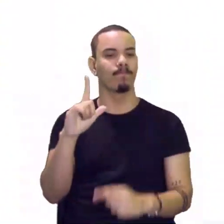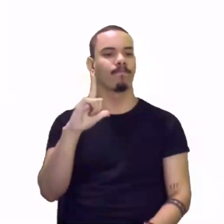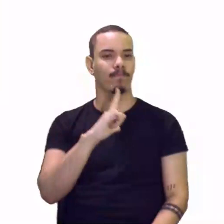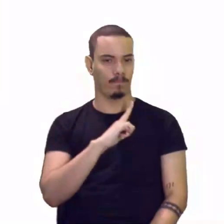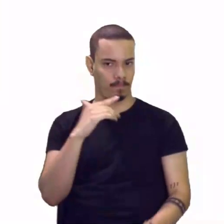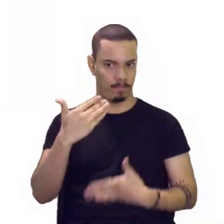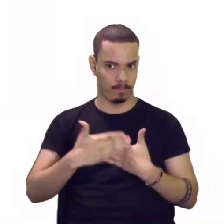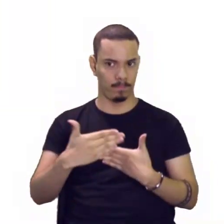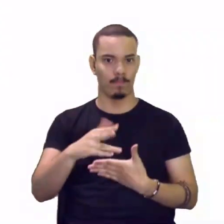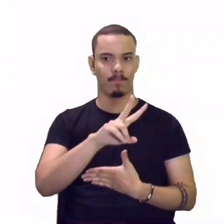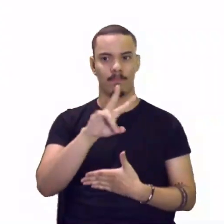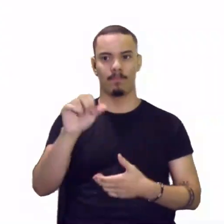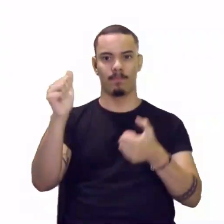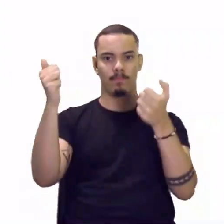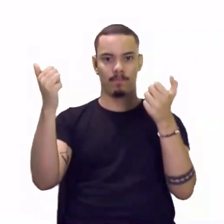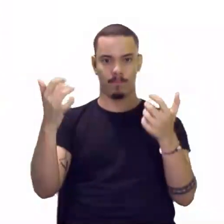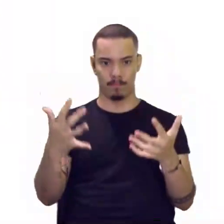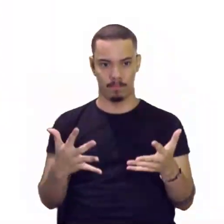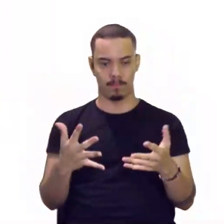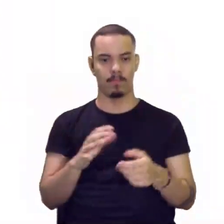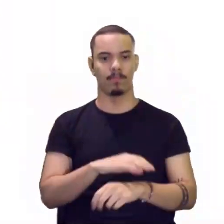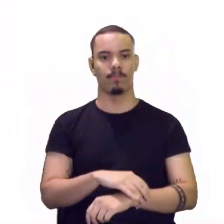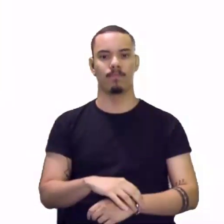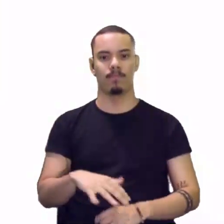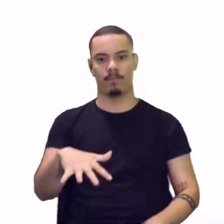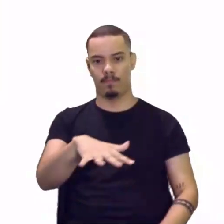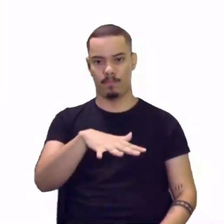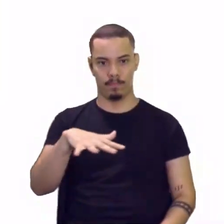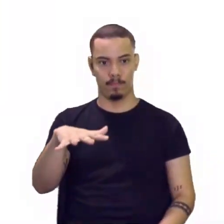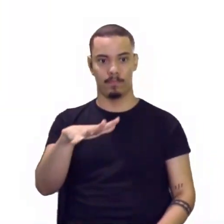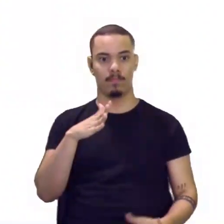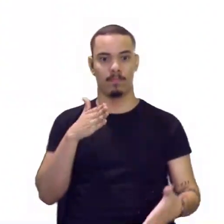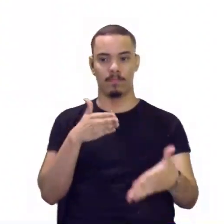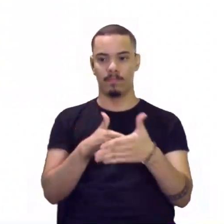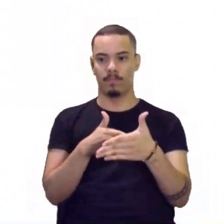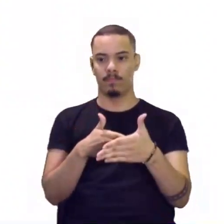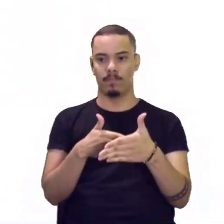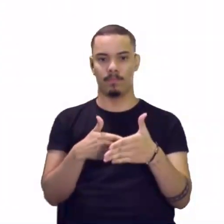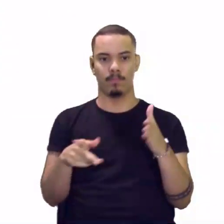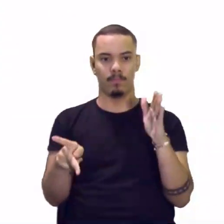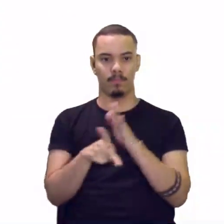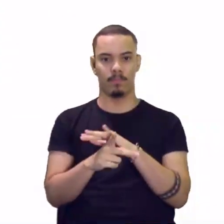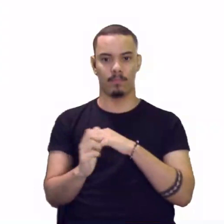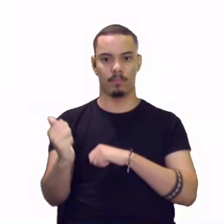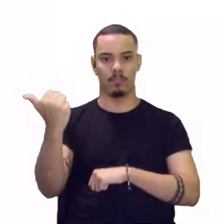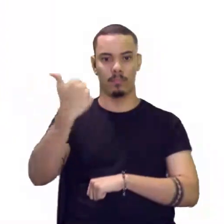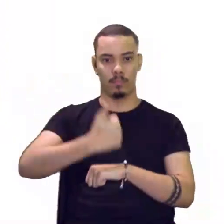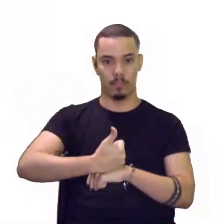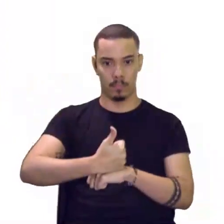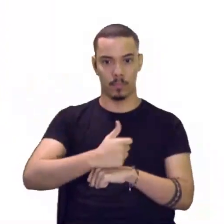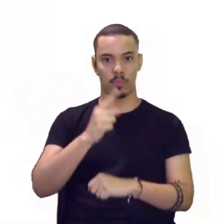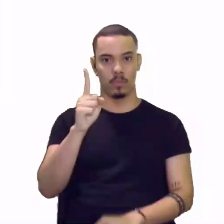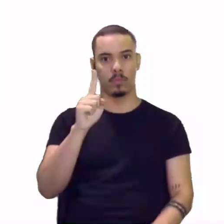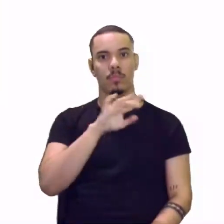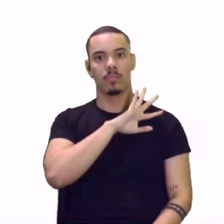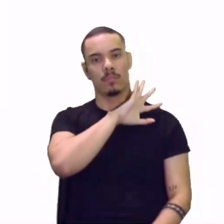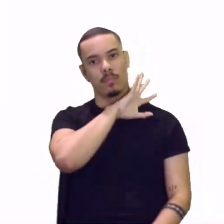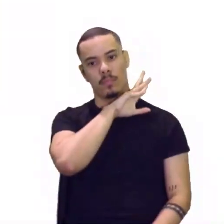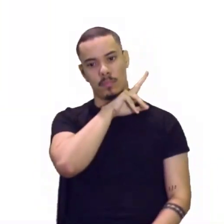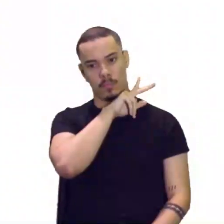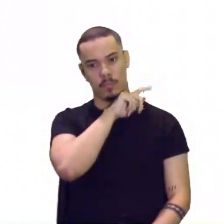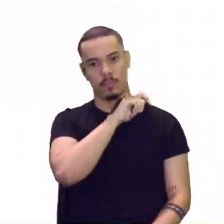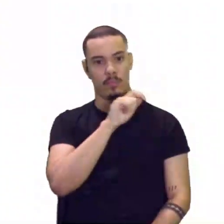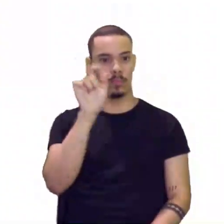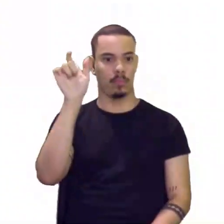a pouco a gente vai explicar isso melhor. É uma área delimitada sob a posse de um animal, de